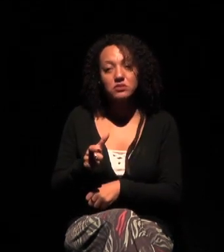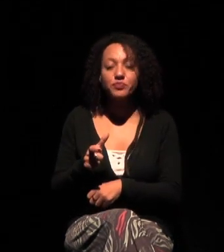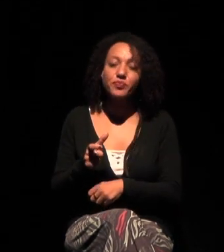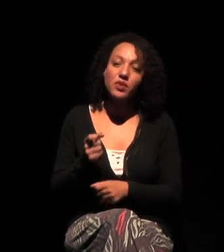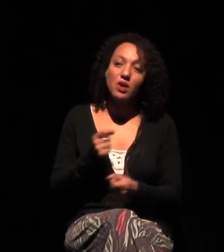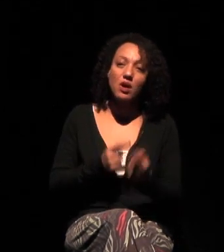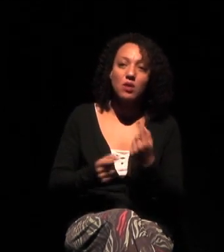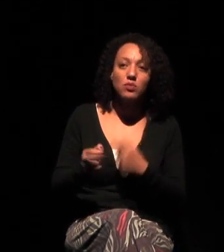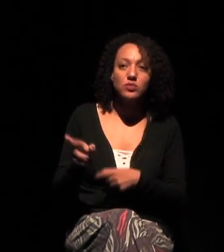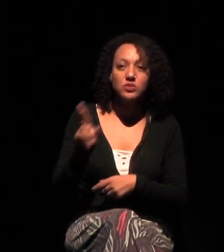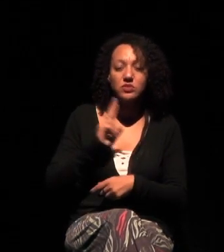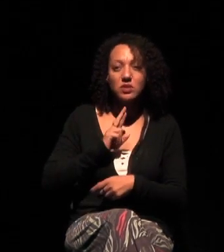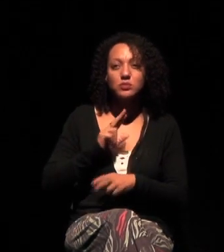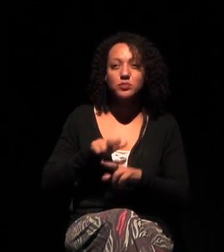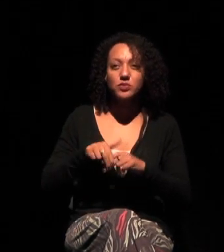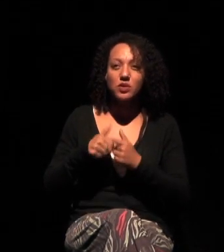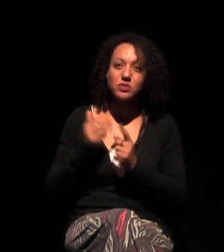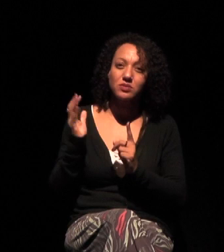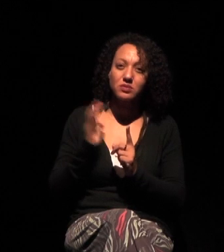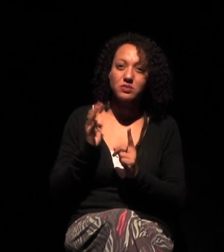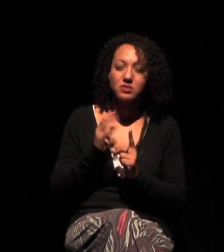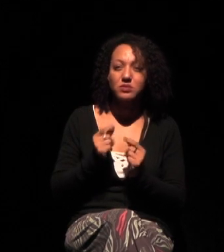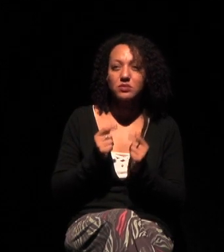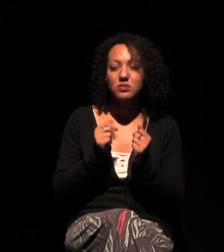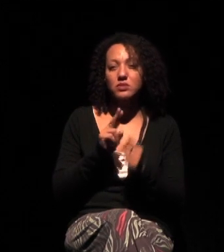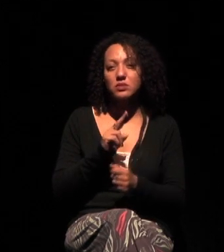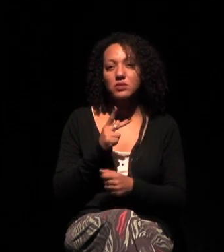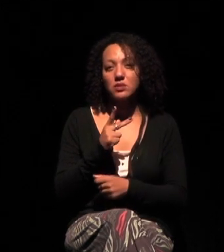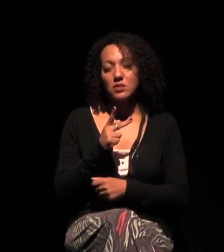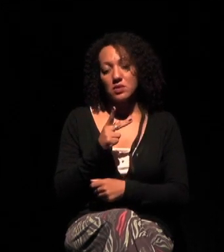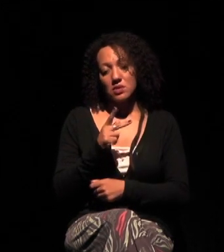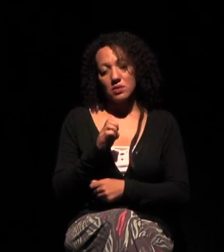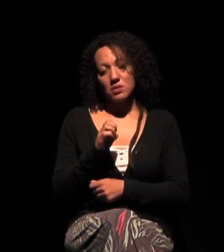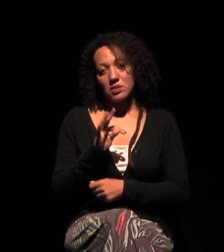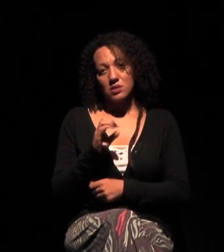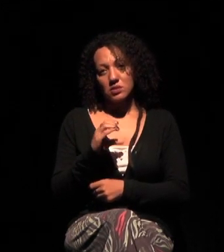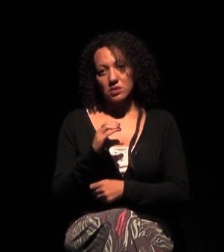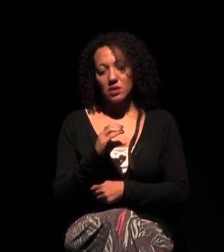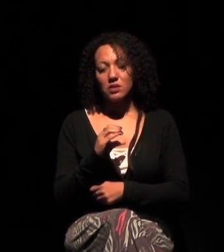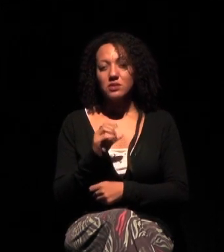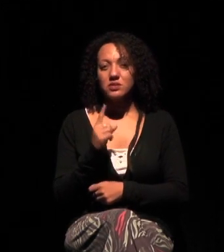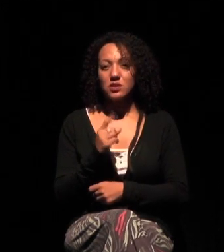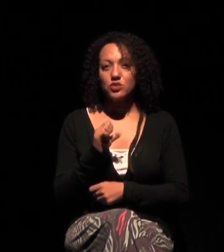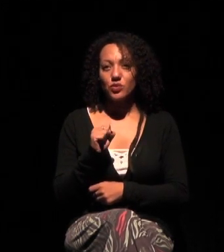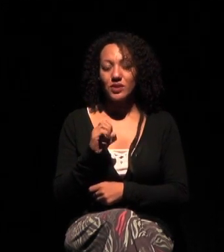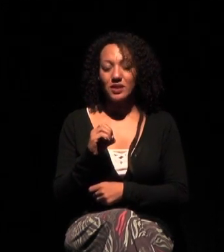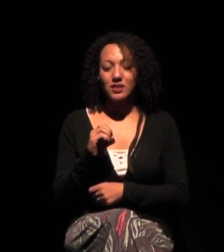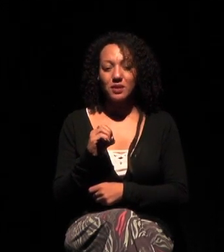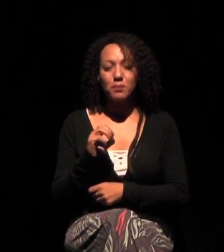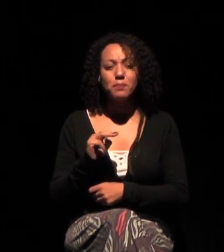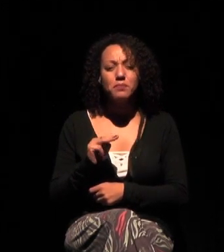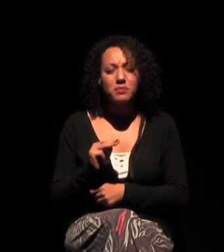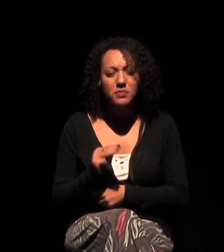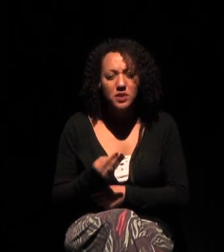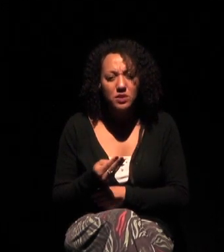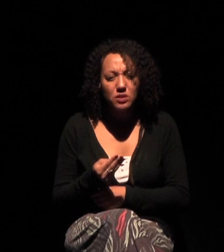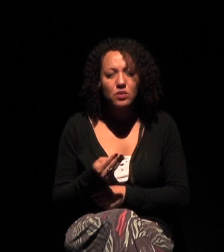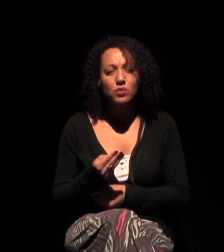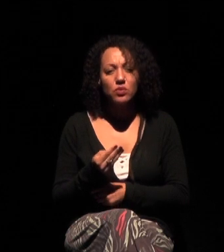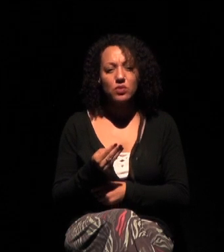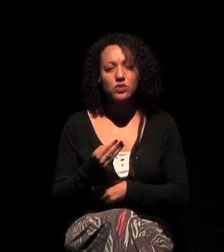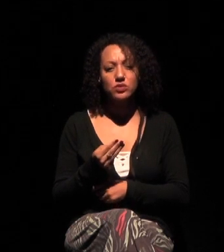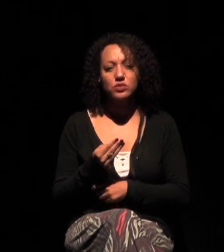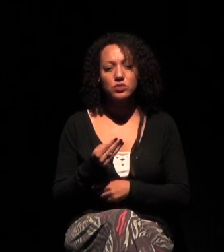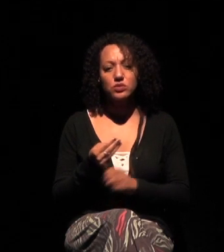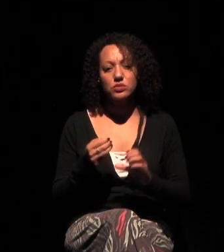mais do impacto econômico do pt e do frio 180 milhões de euros de impacto no nosso produto interno